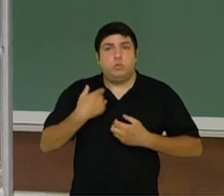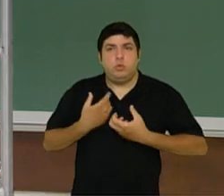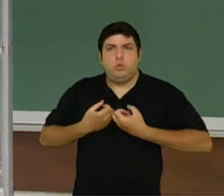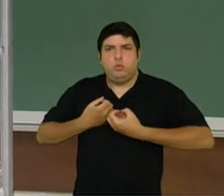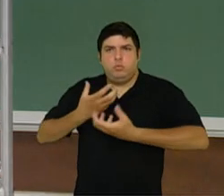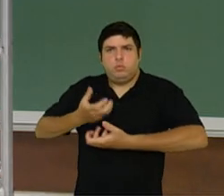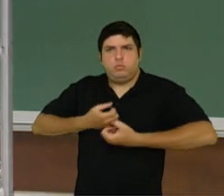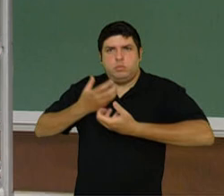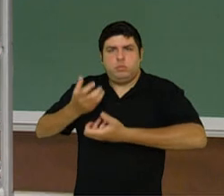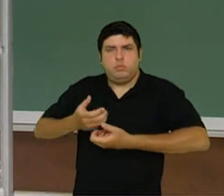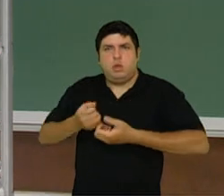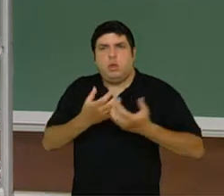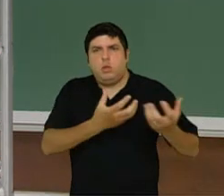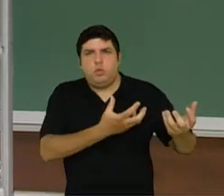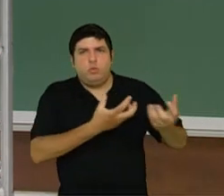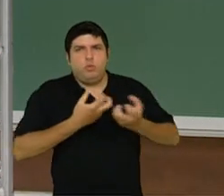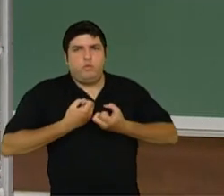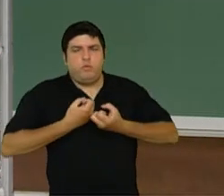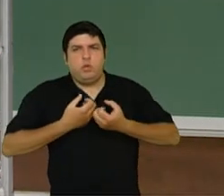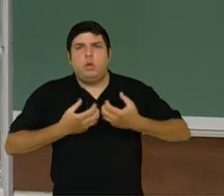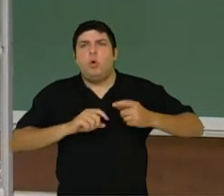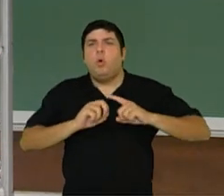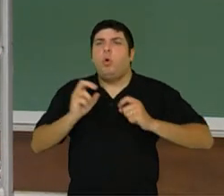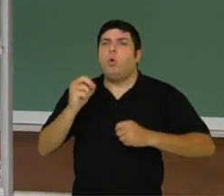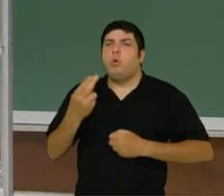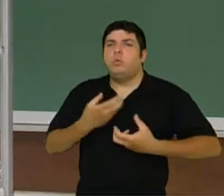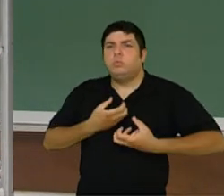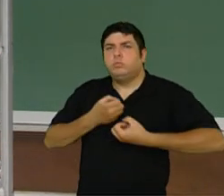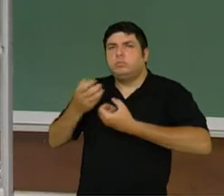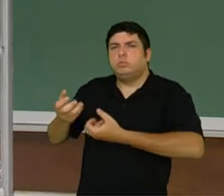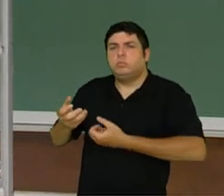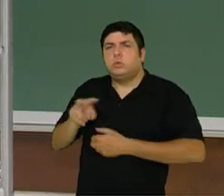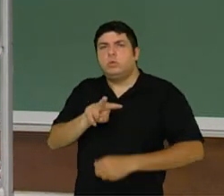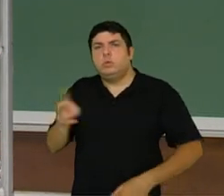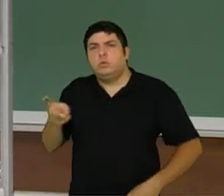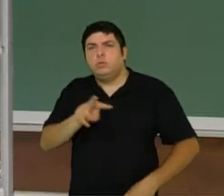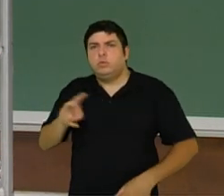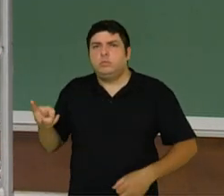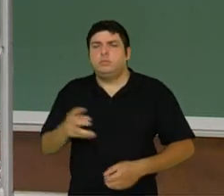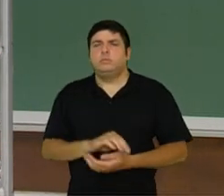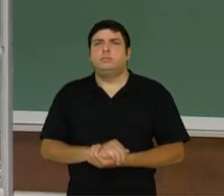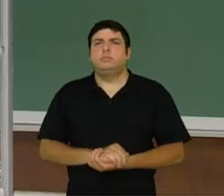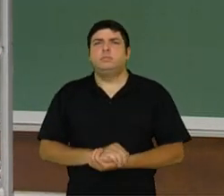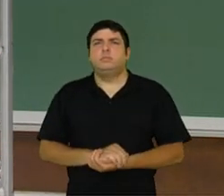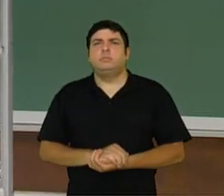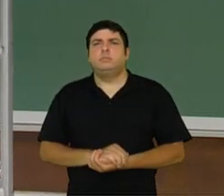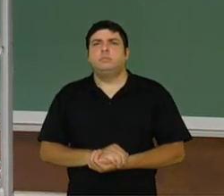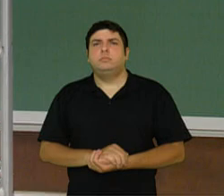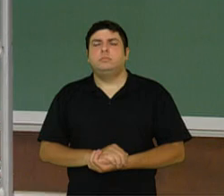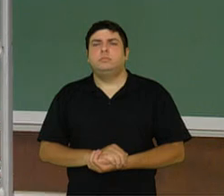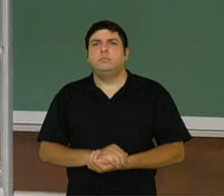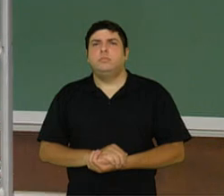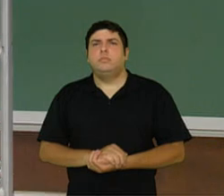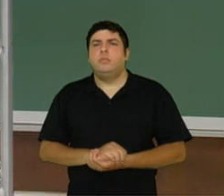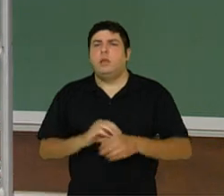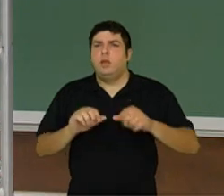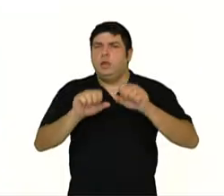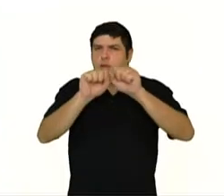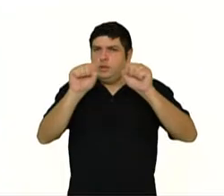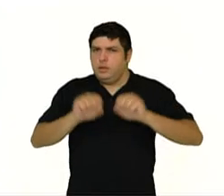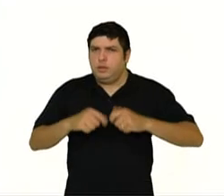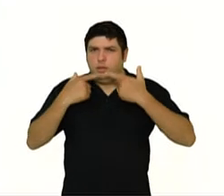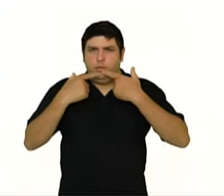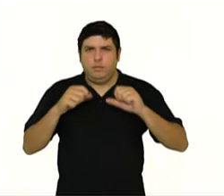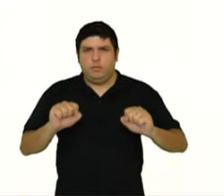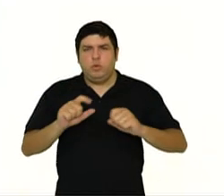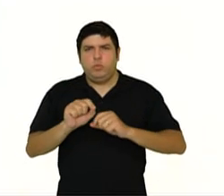Estou recebendo essa mensagem, mas num outro eu sou o emissor, eu que estou falando. Esse sistema linguístico, ele é, portanto,